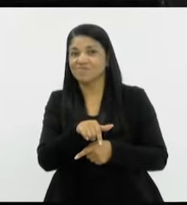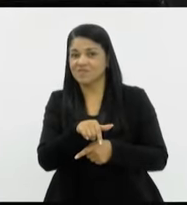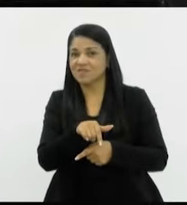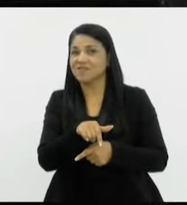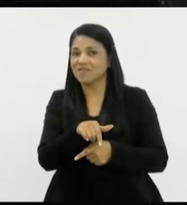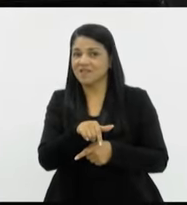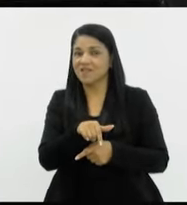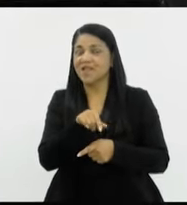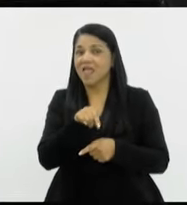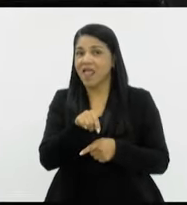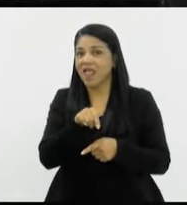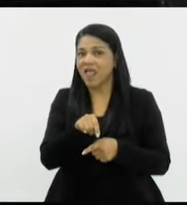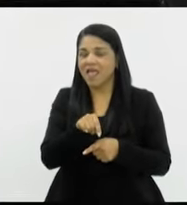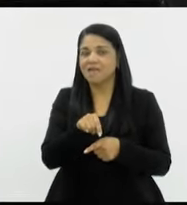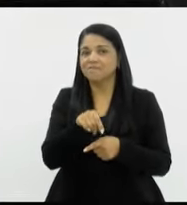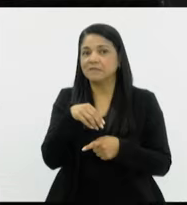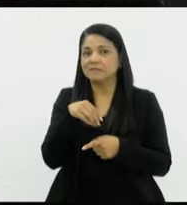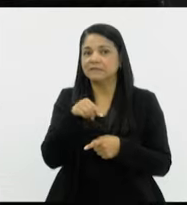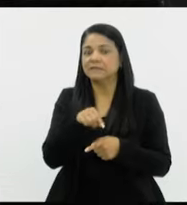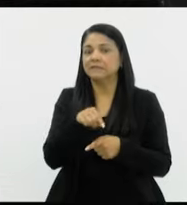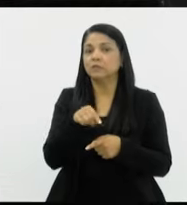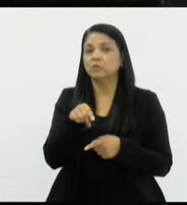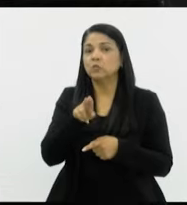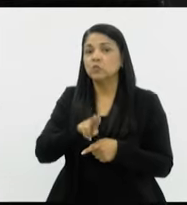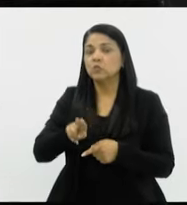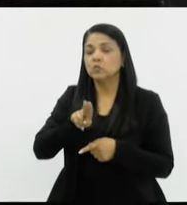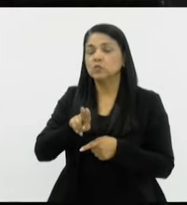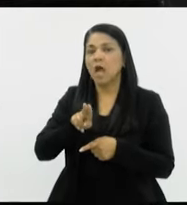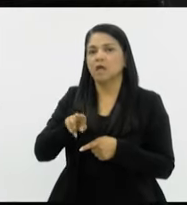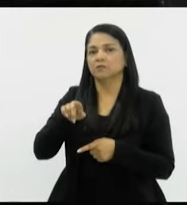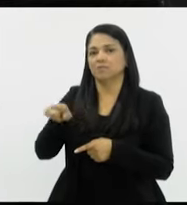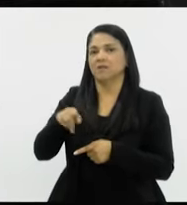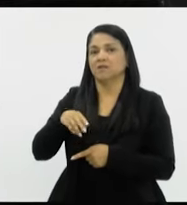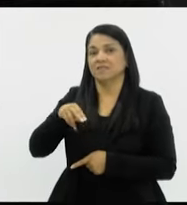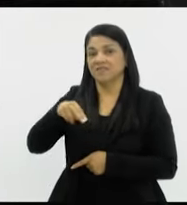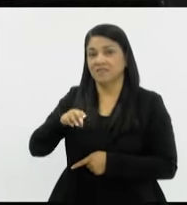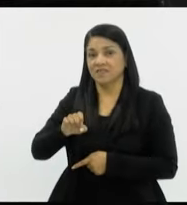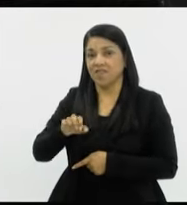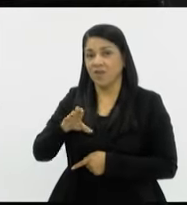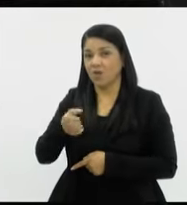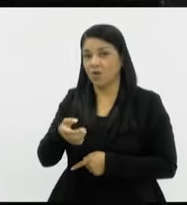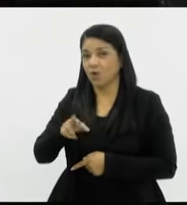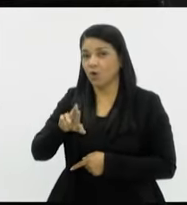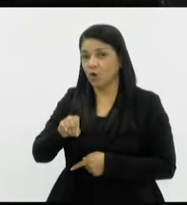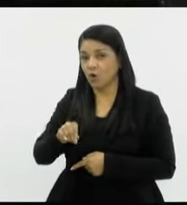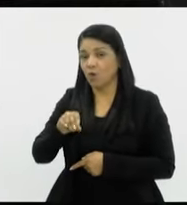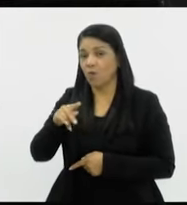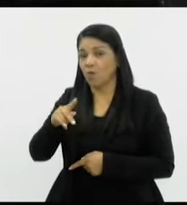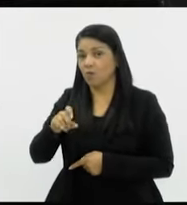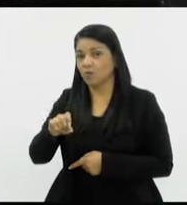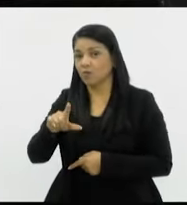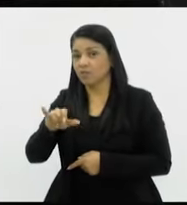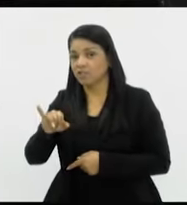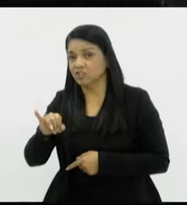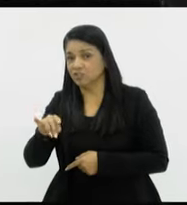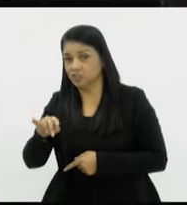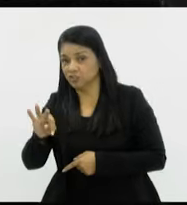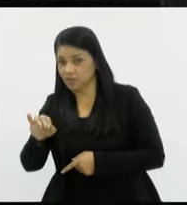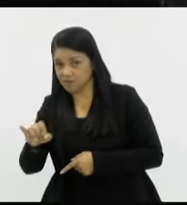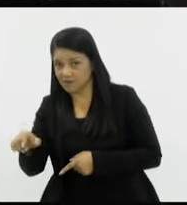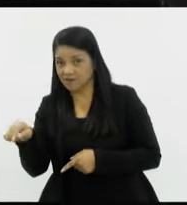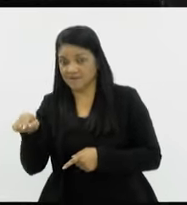laboratório, um grande ratinho de laboratório dessa necropolítica. Então, falamos de um Estado que